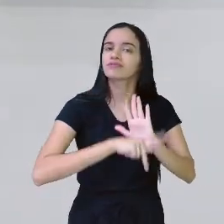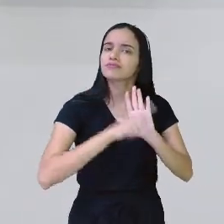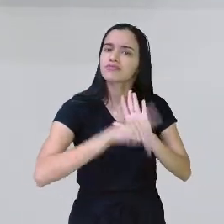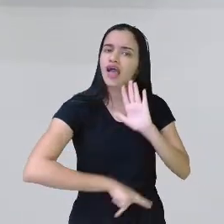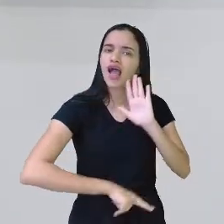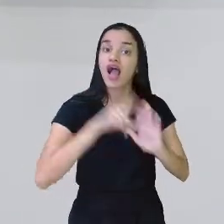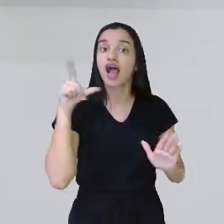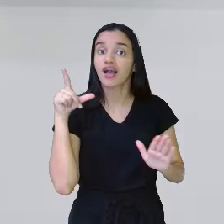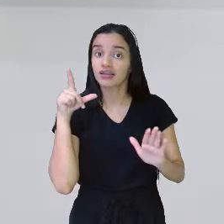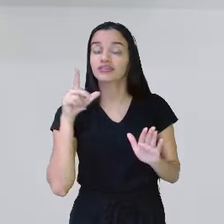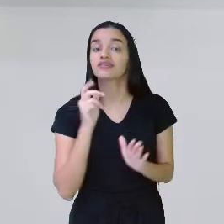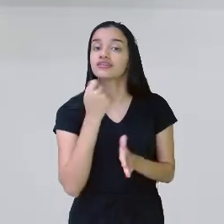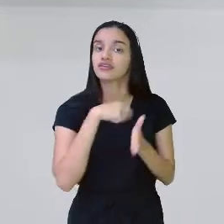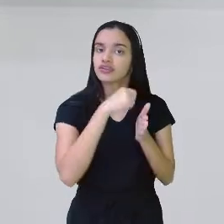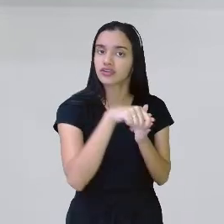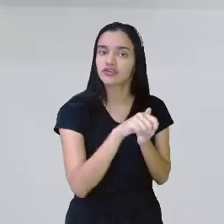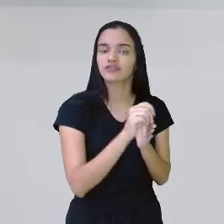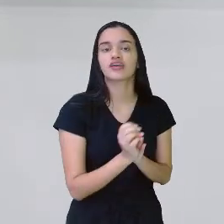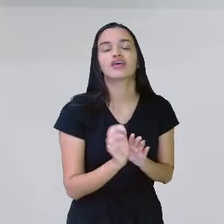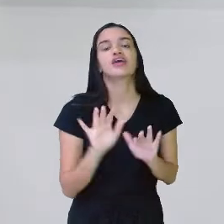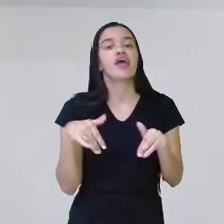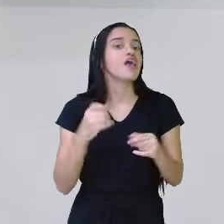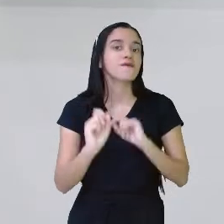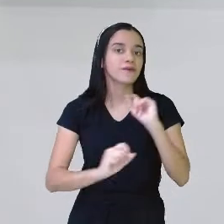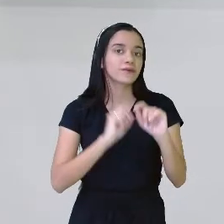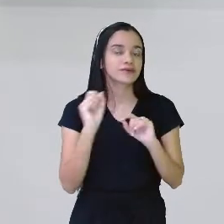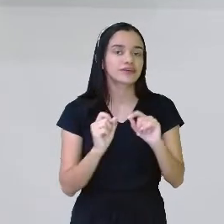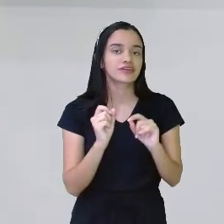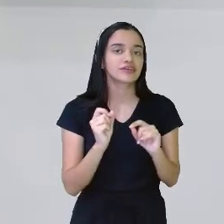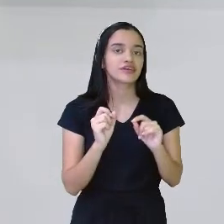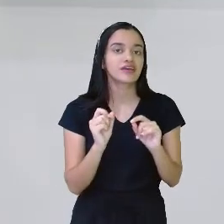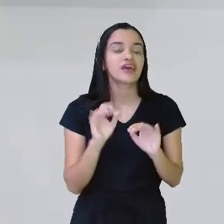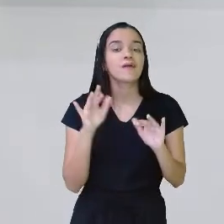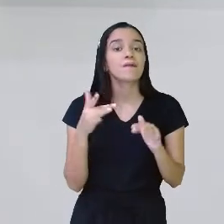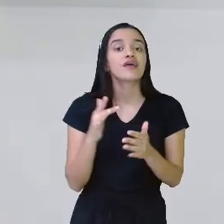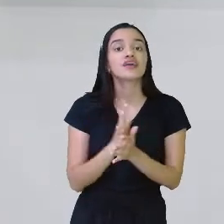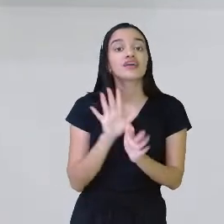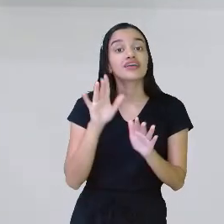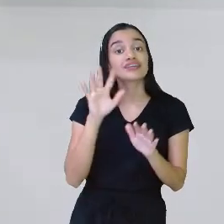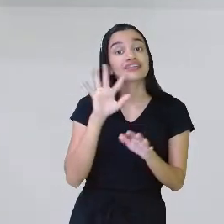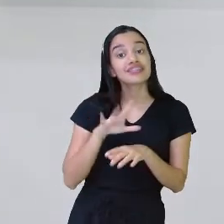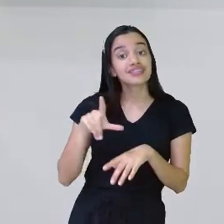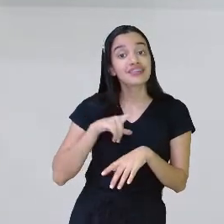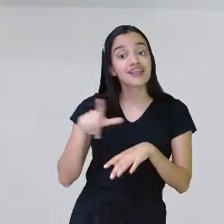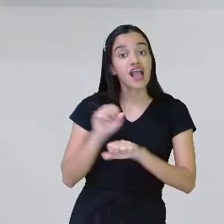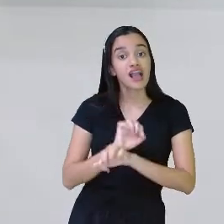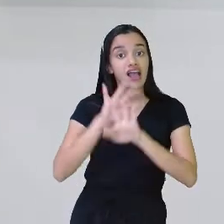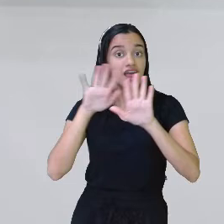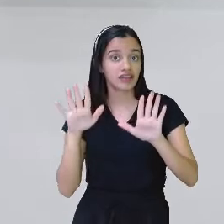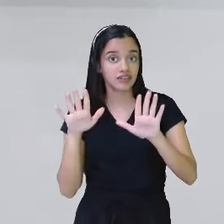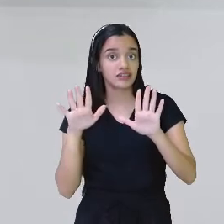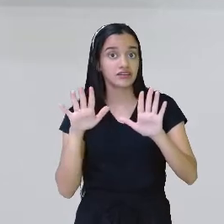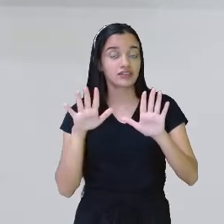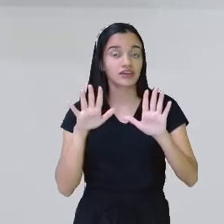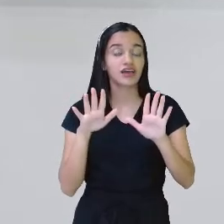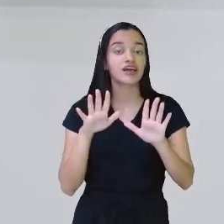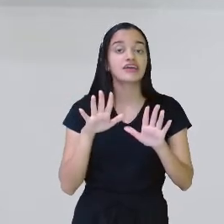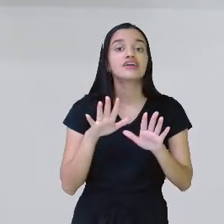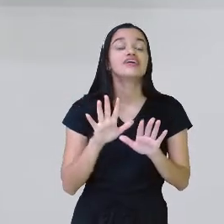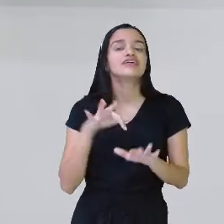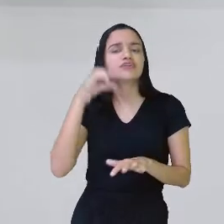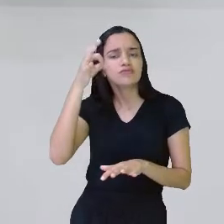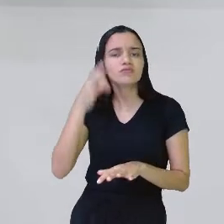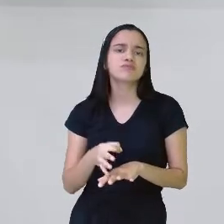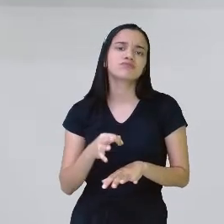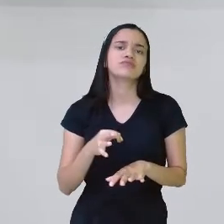de escrever, é muito provável que a composição resulte-se clara, coerente e bem